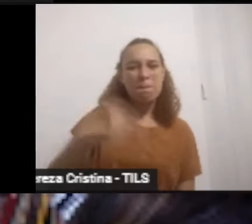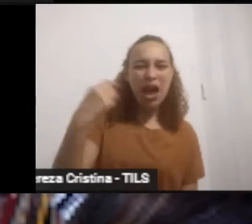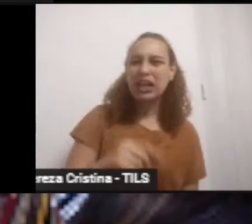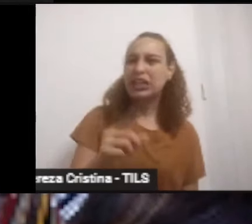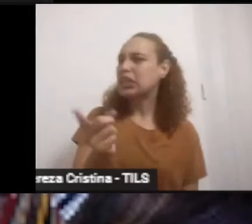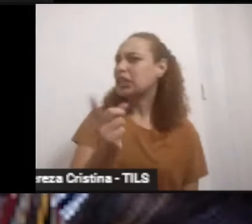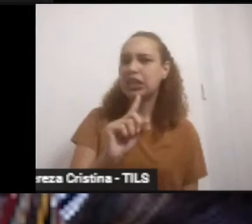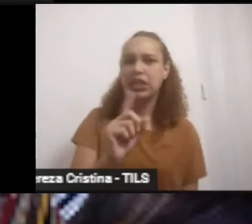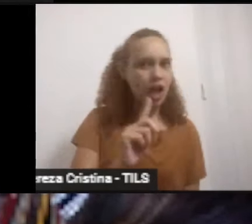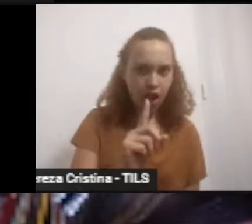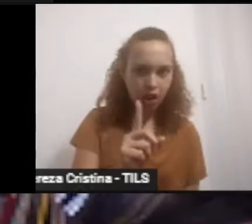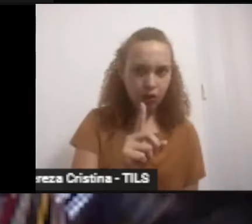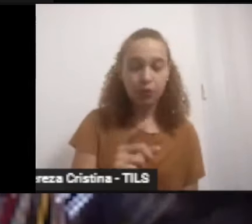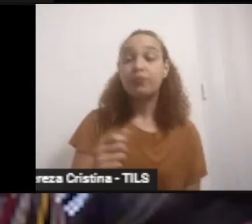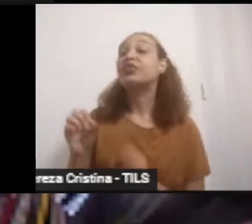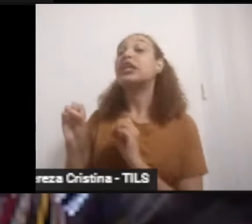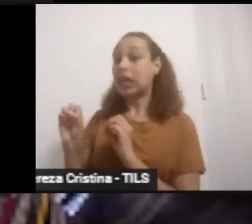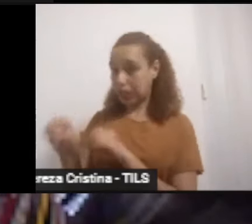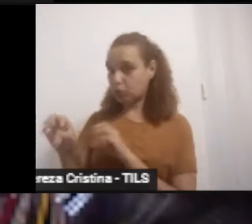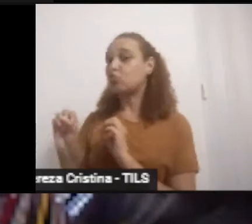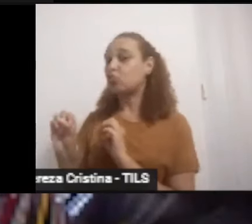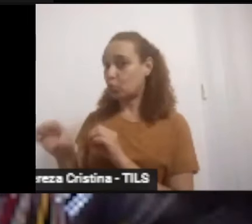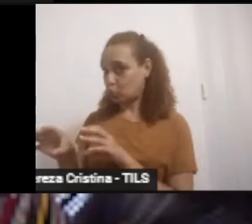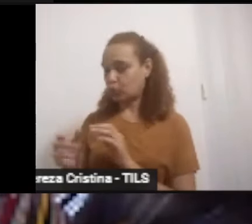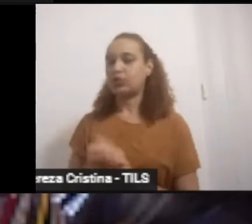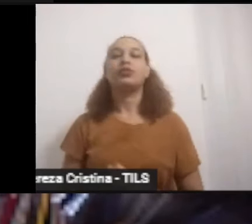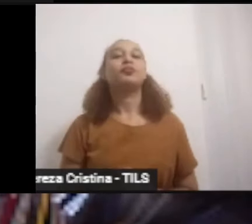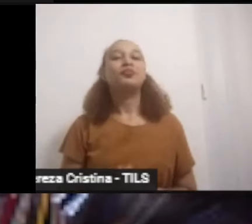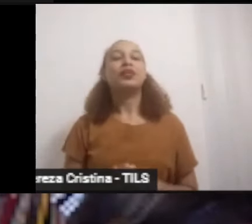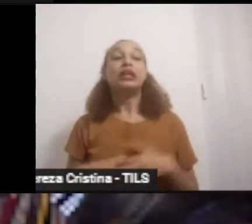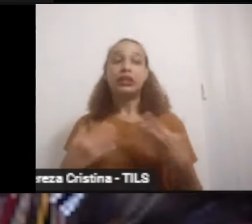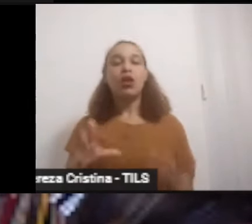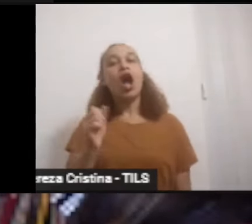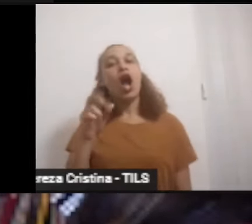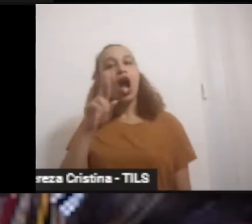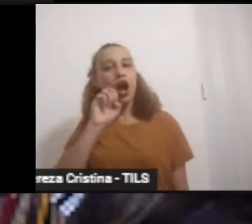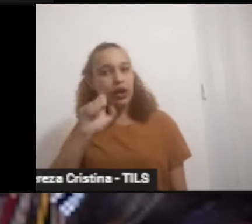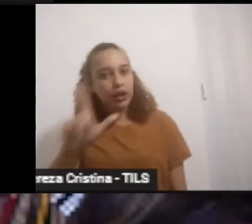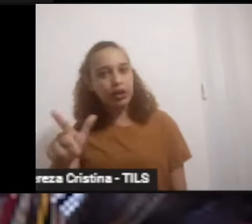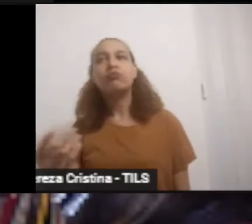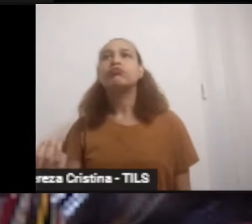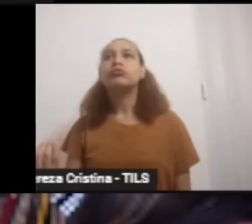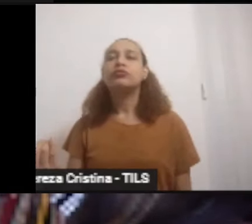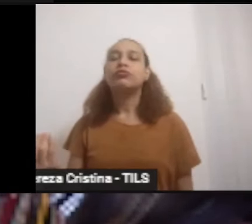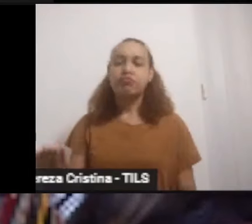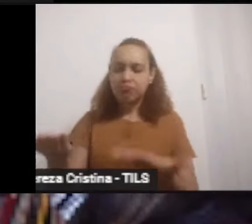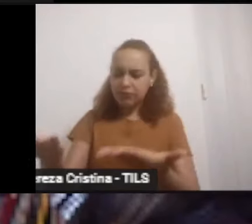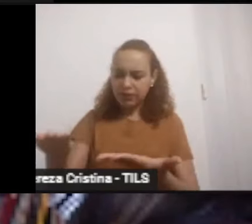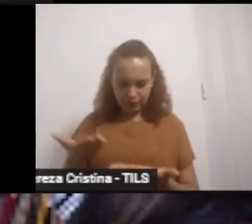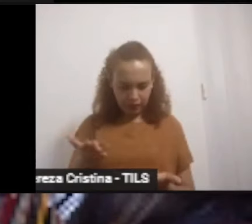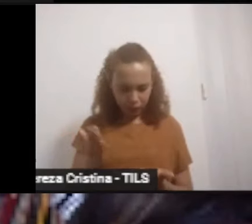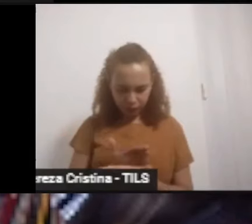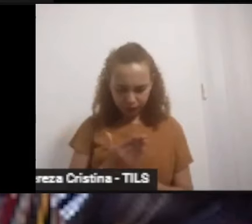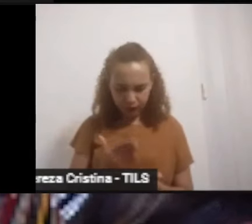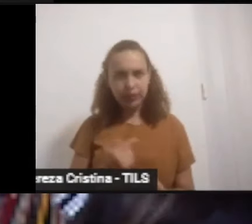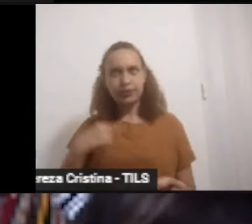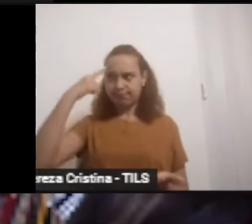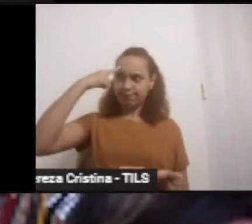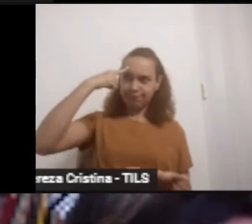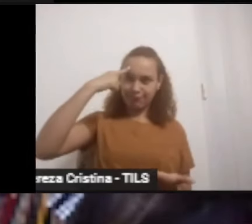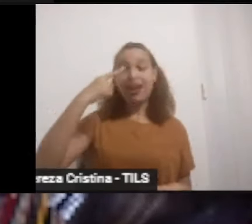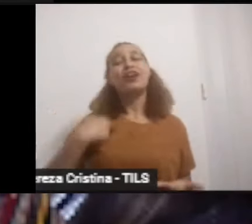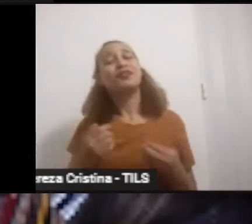Pela confiança também, né? Eu, quando a Carol me passou o livro, não faz tanto tempo, mas eu tava assim, começando ainda, né? Tô